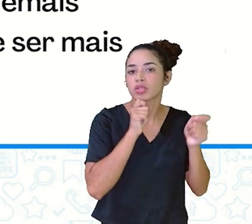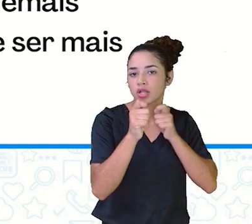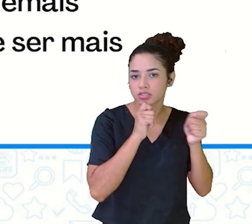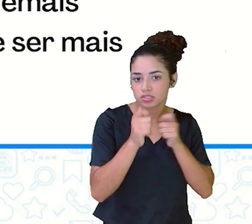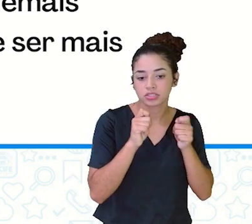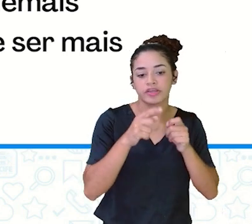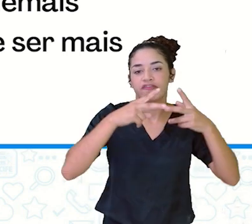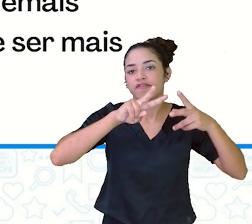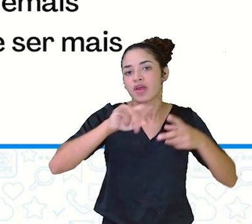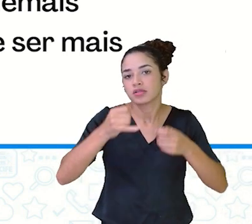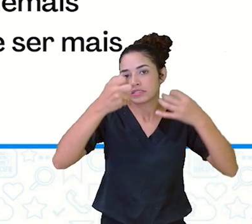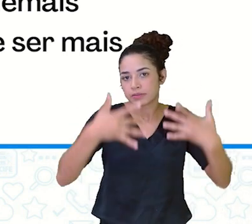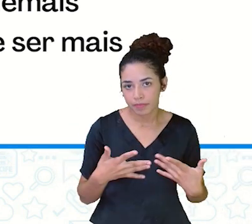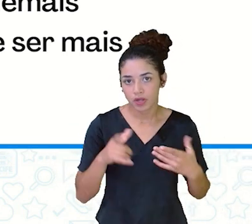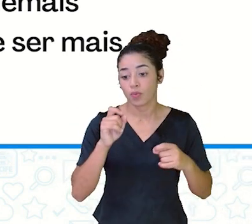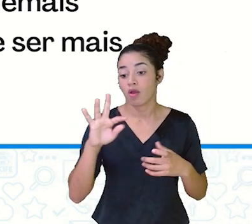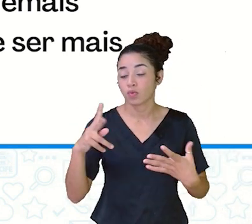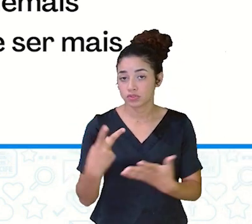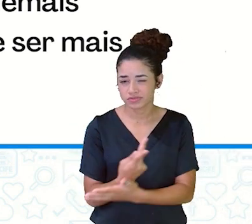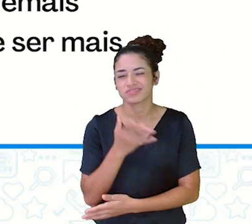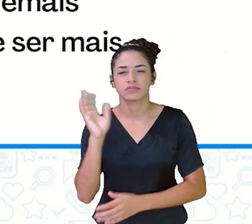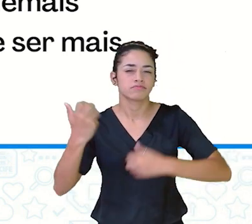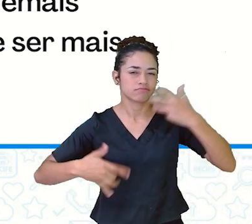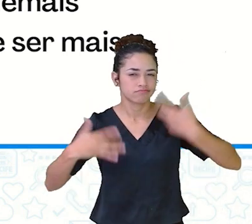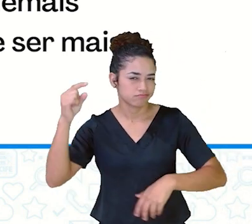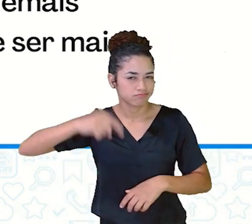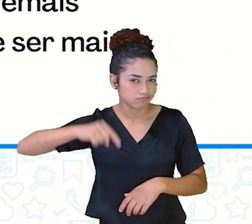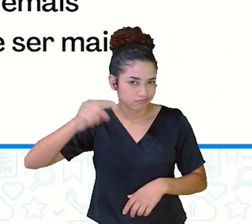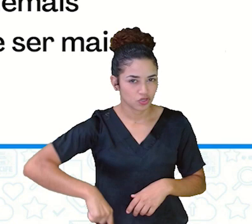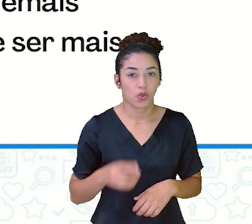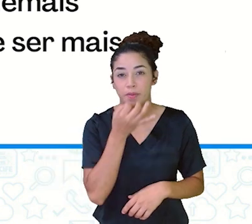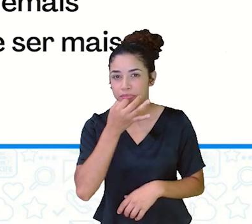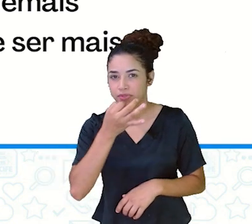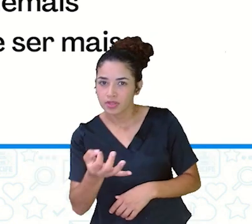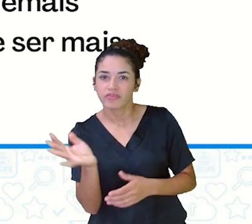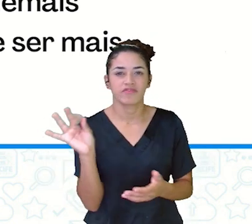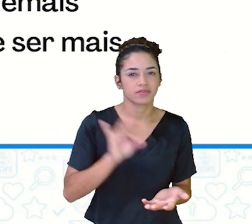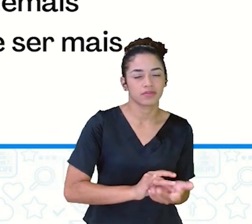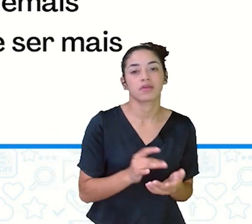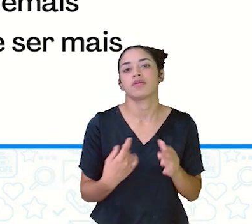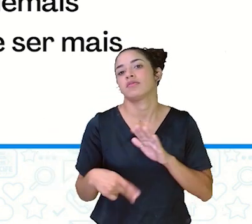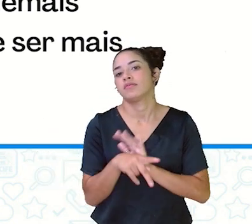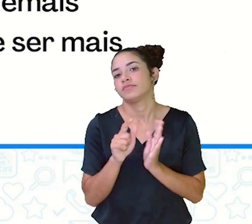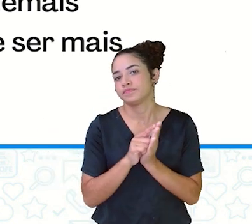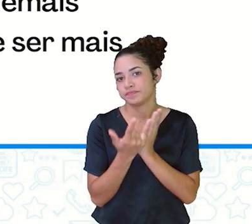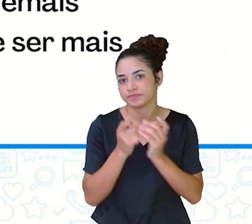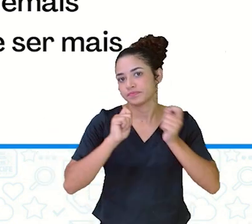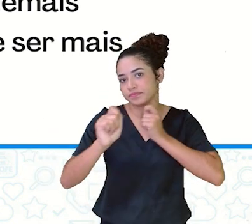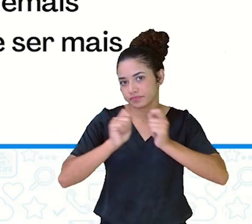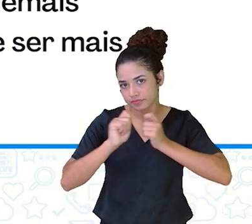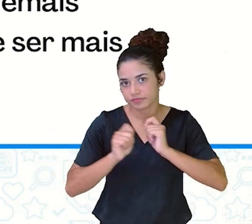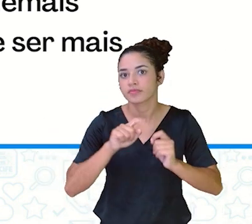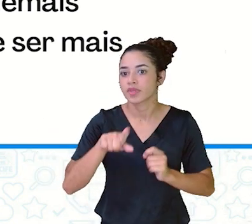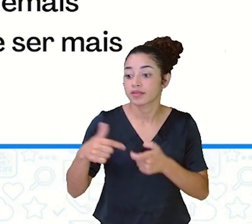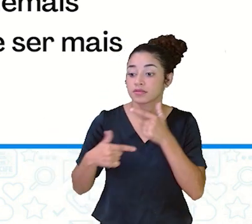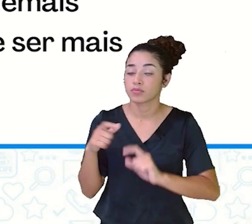vai narrar um fato, lembra que a gente já trabalhou aqui, a questão de opinião e fato, que o jornalismo ele trabalha com fatos.